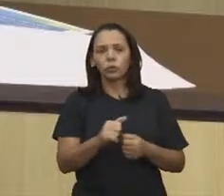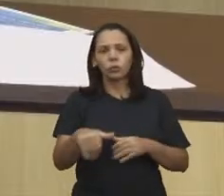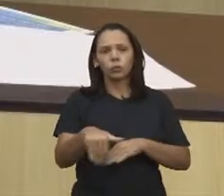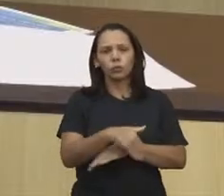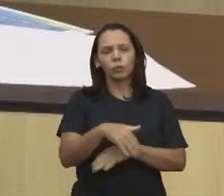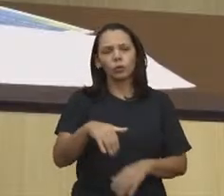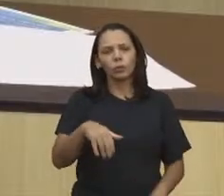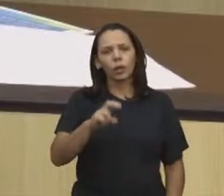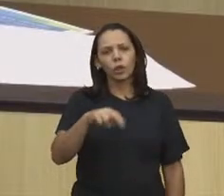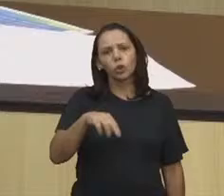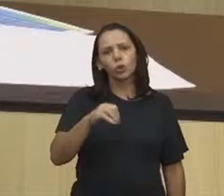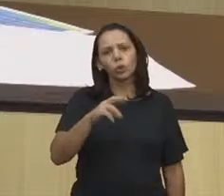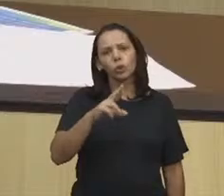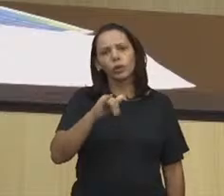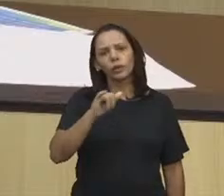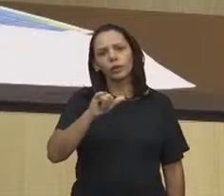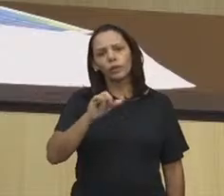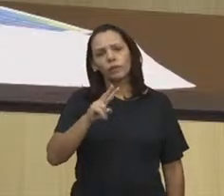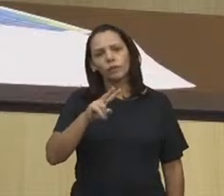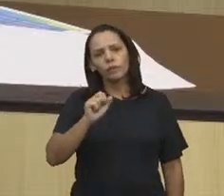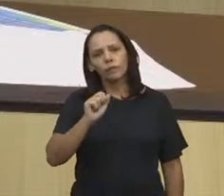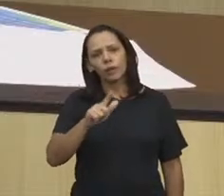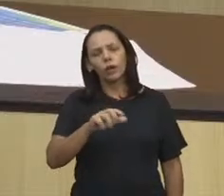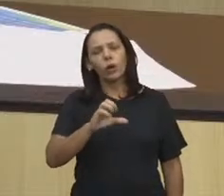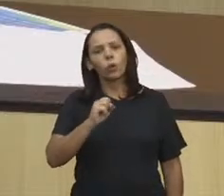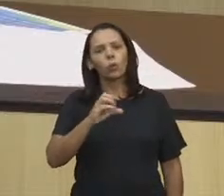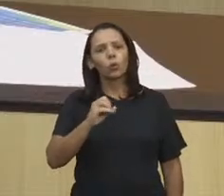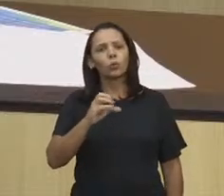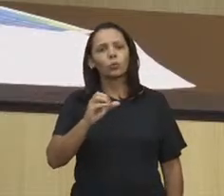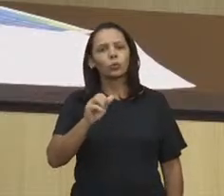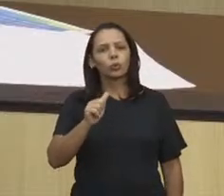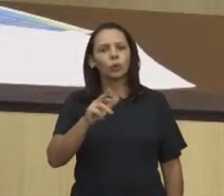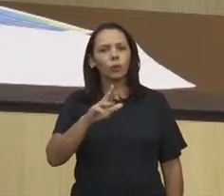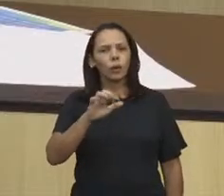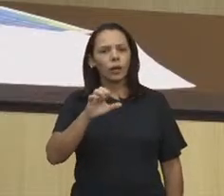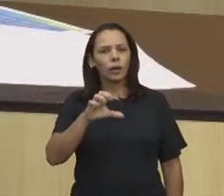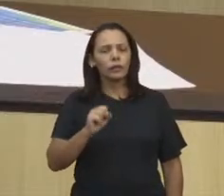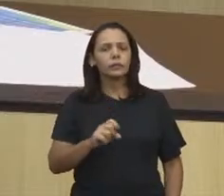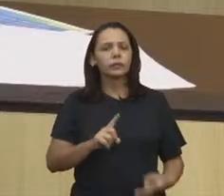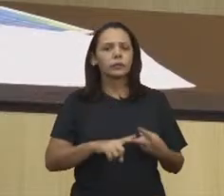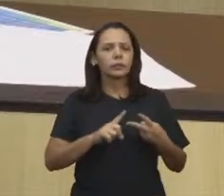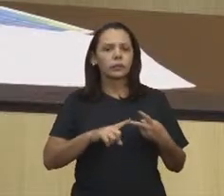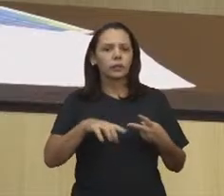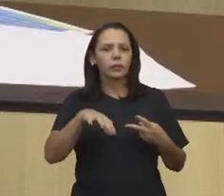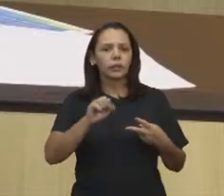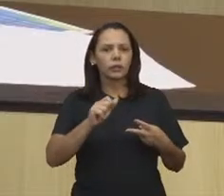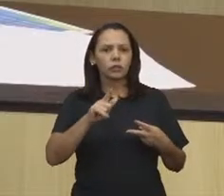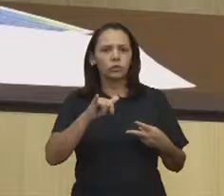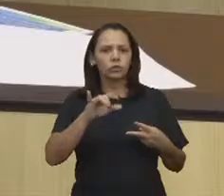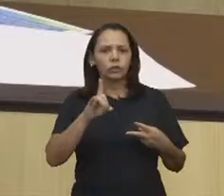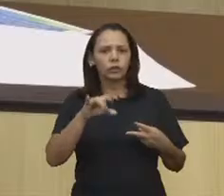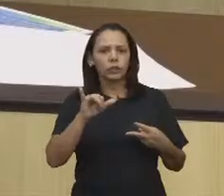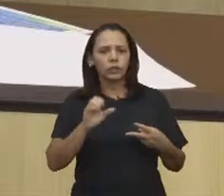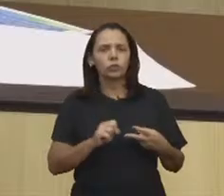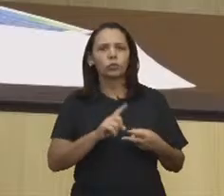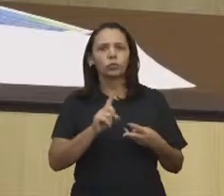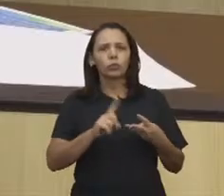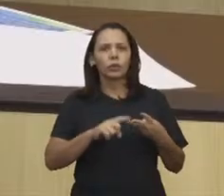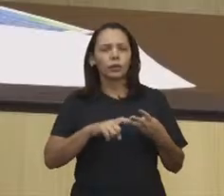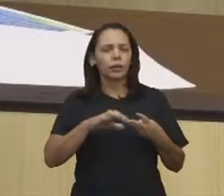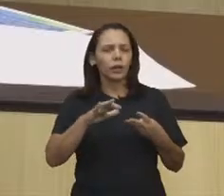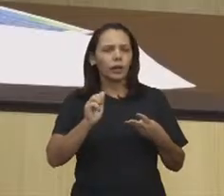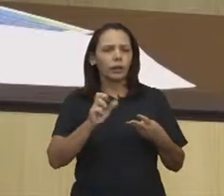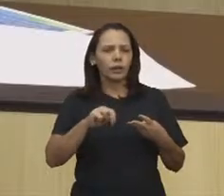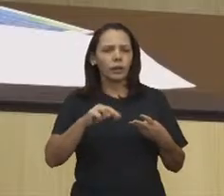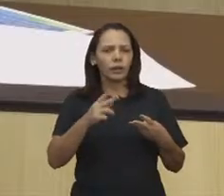Egídio Vale e o final da Campos do Jordão. Sem falar, né, na subida do morro, onde tem mais ou